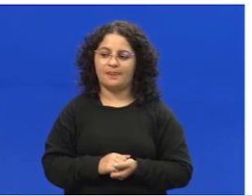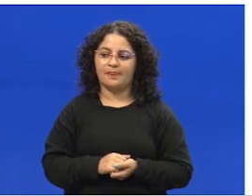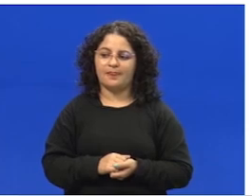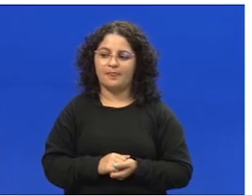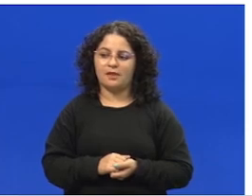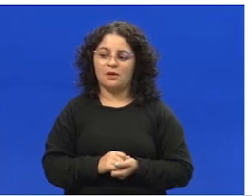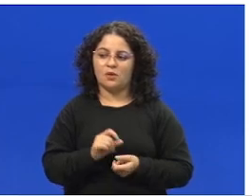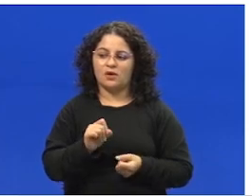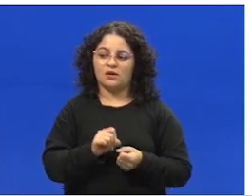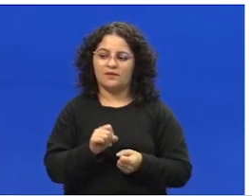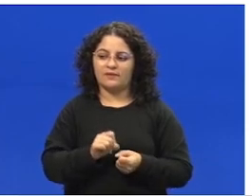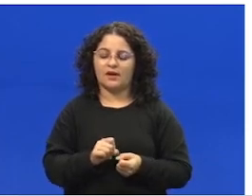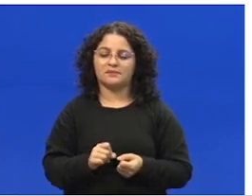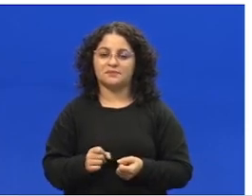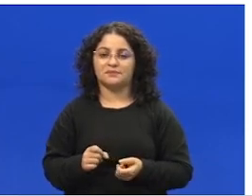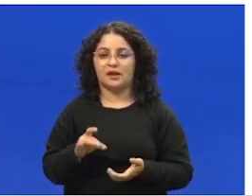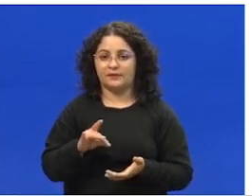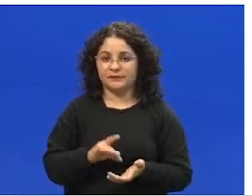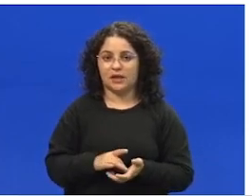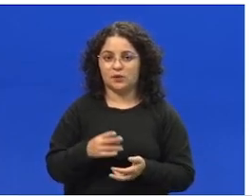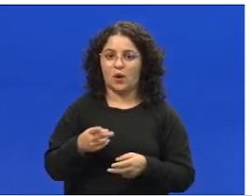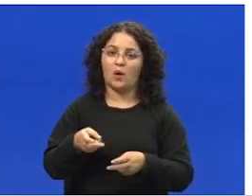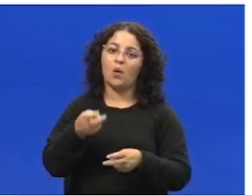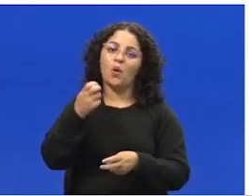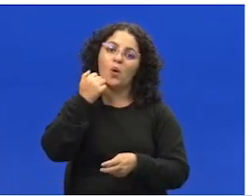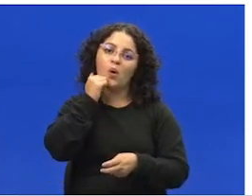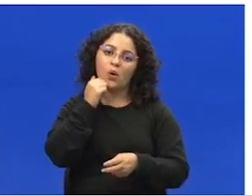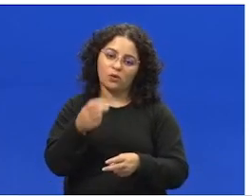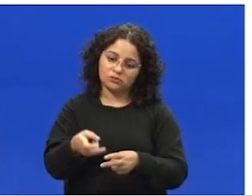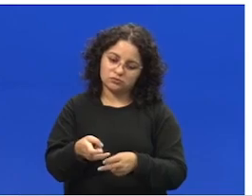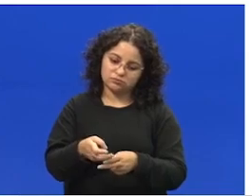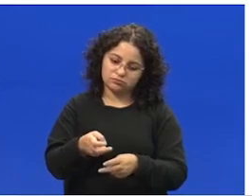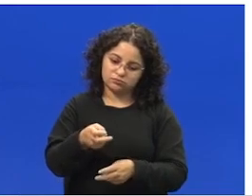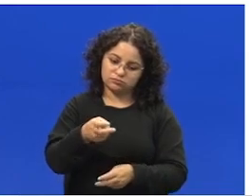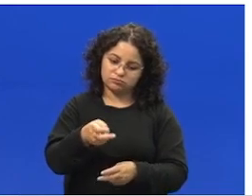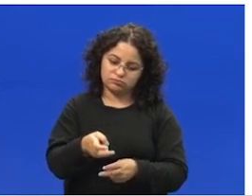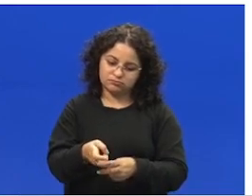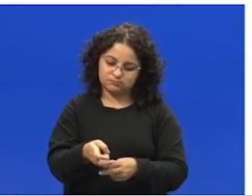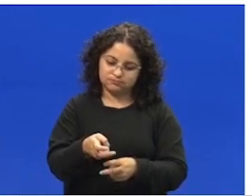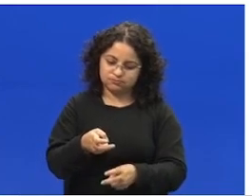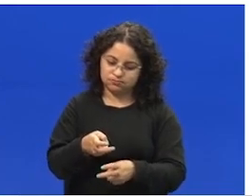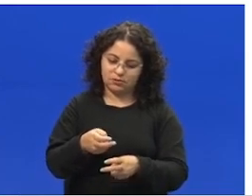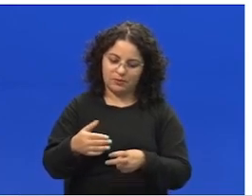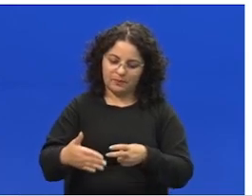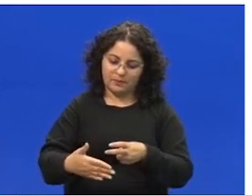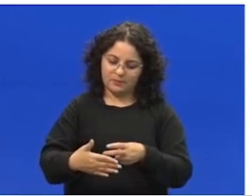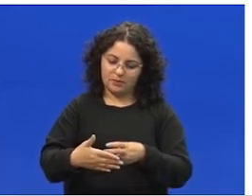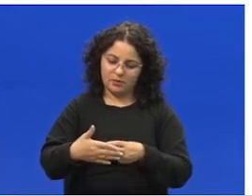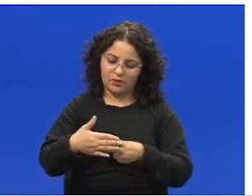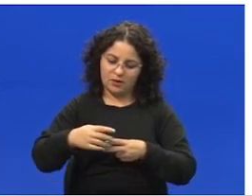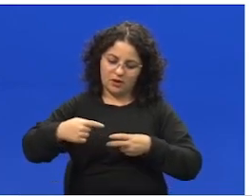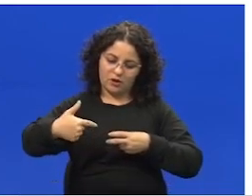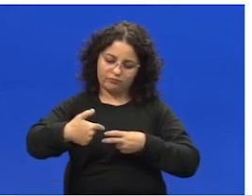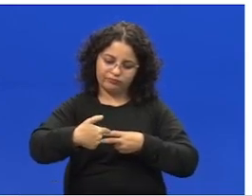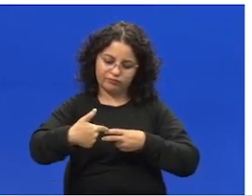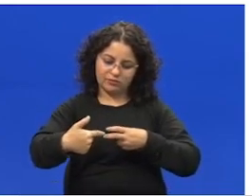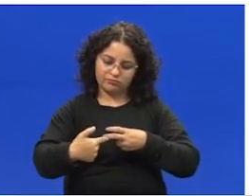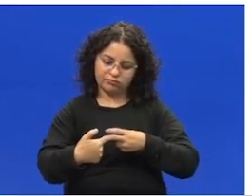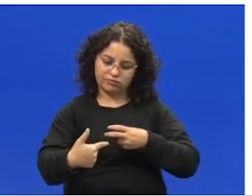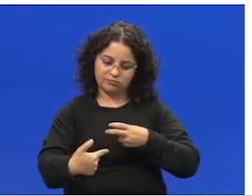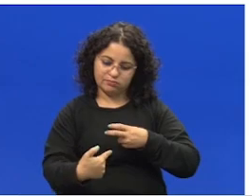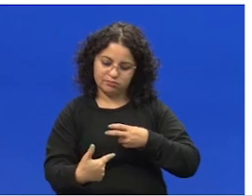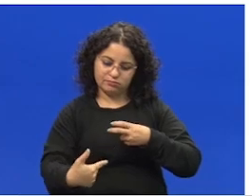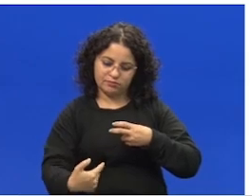ela compete, né? Na verdade, ela é a estabilização do segmento com placas e parafusos para que